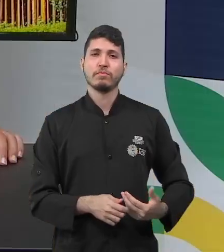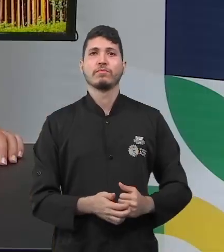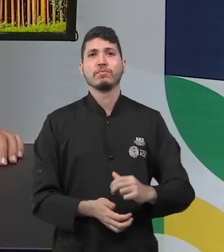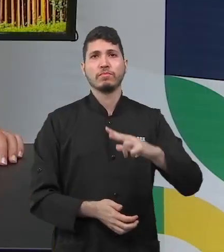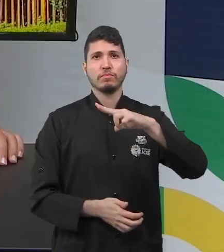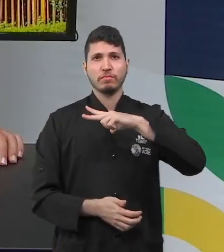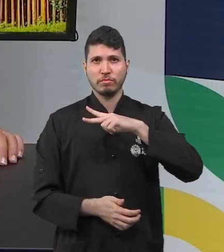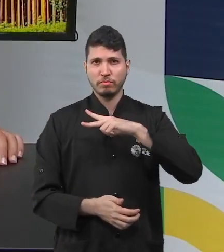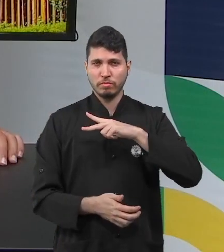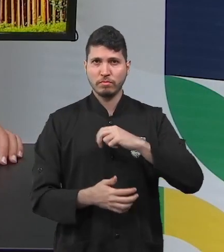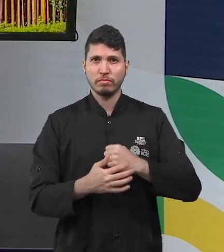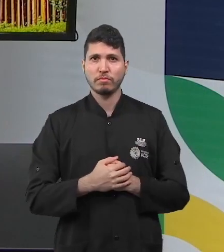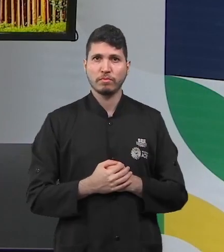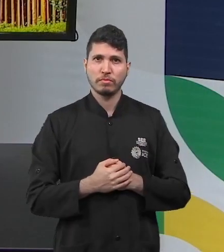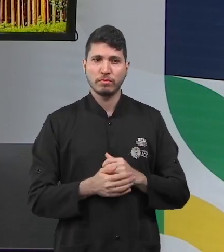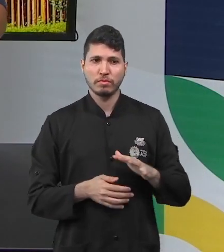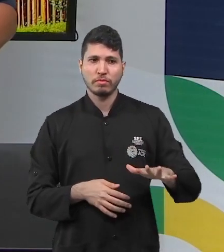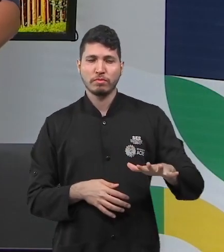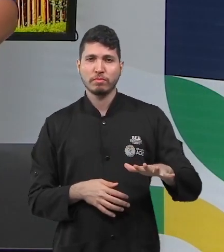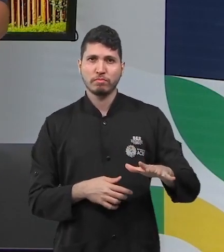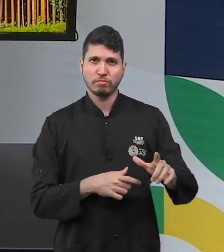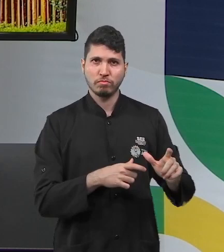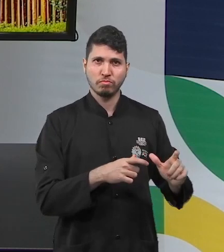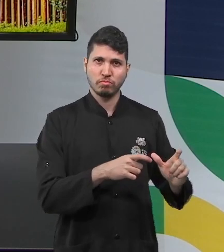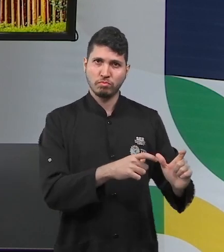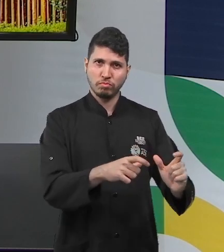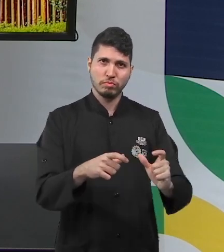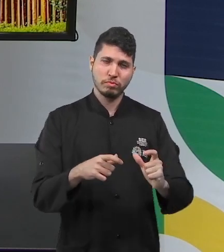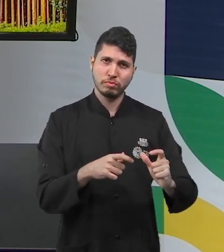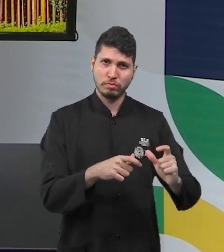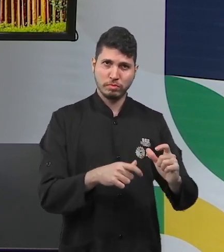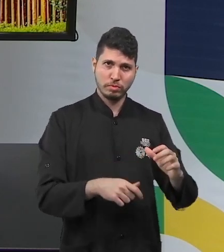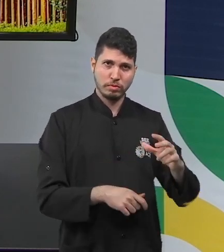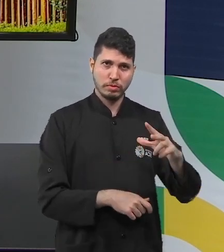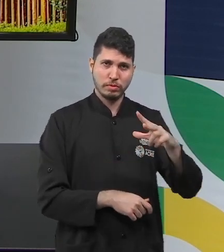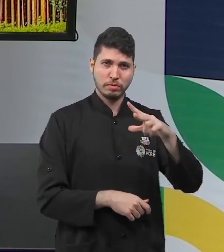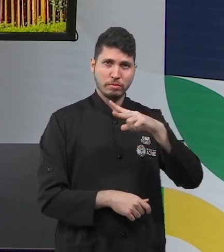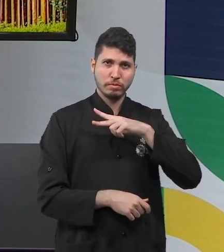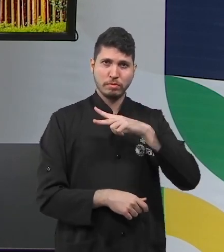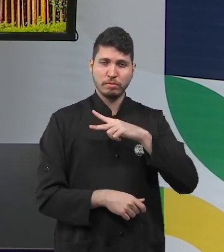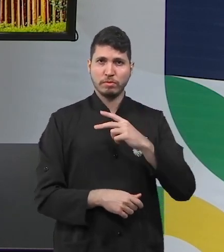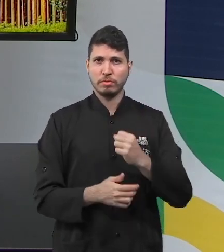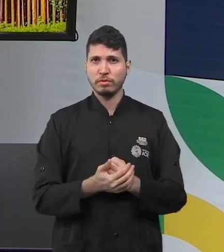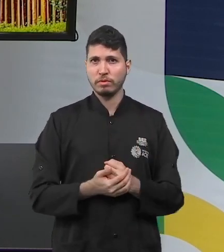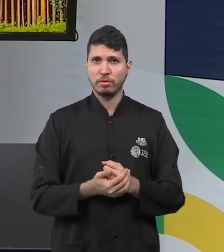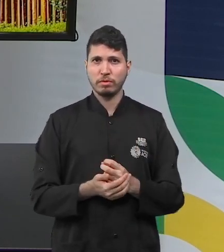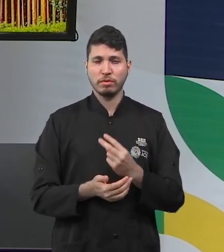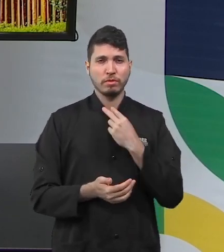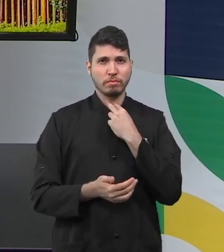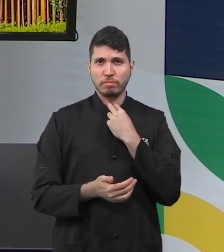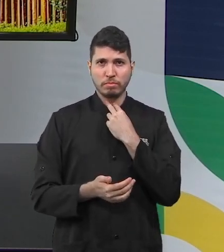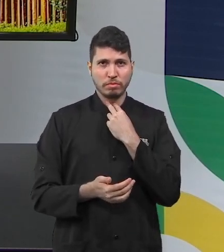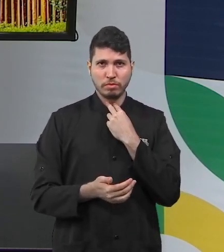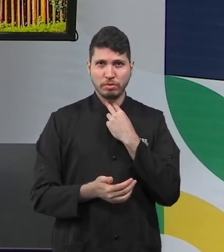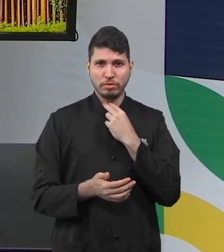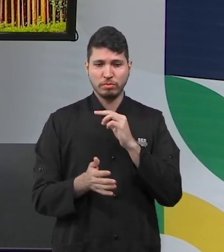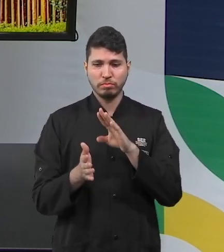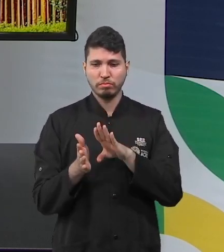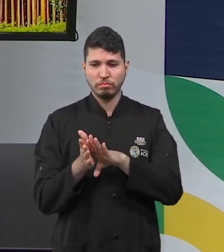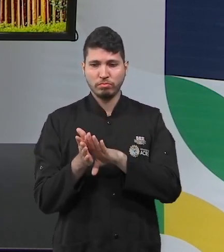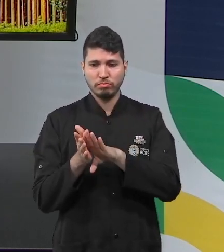áreas privadas existe uma certa porcentagem que não pode ser desmatado.